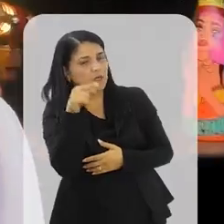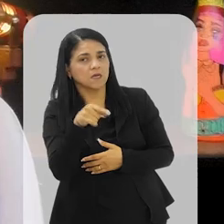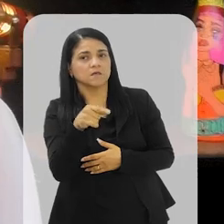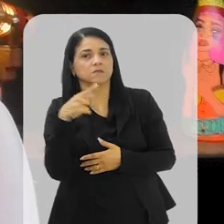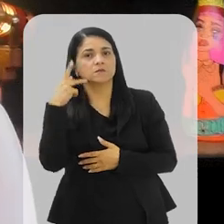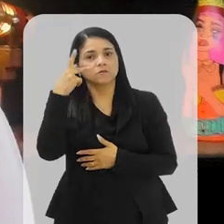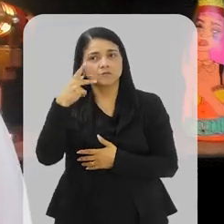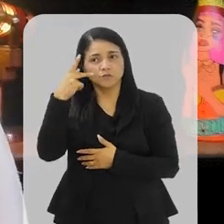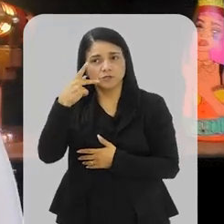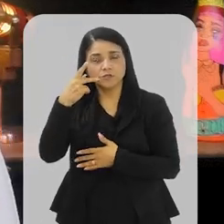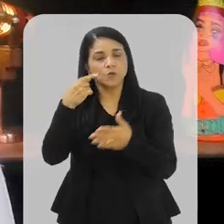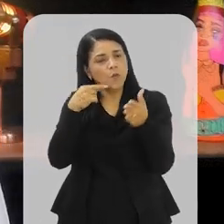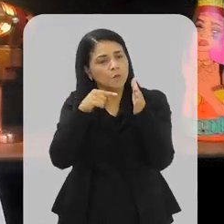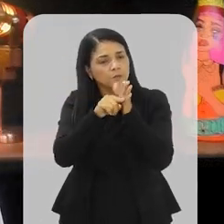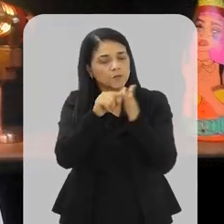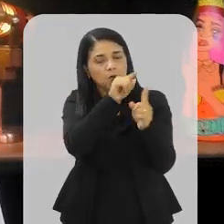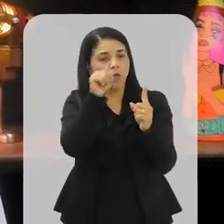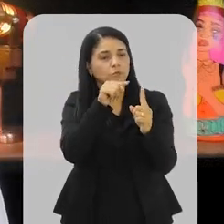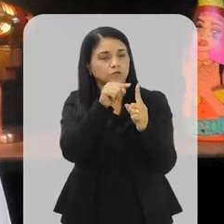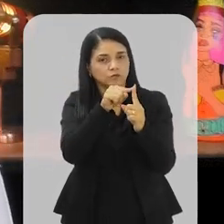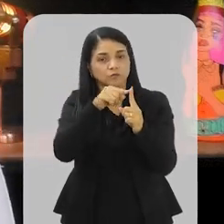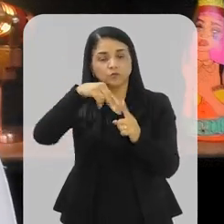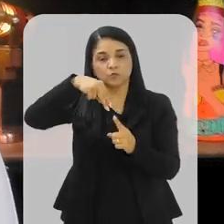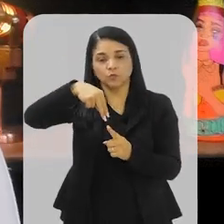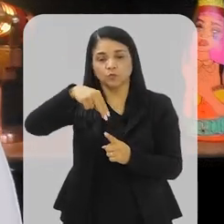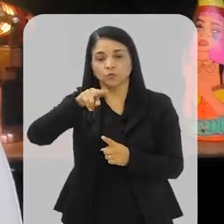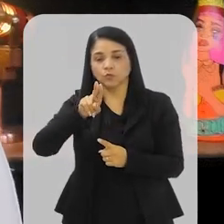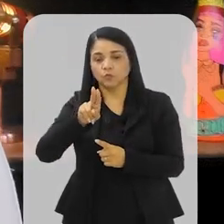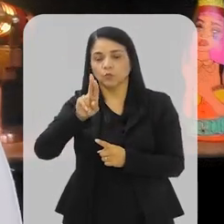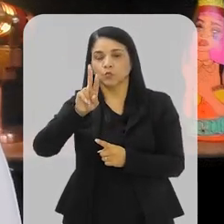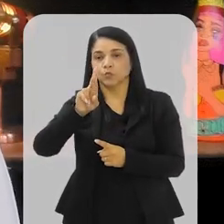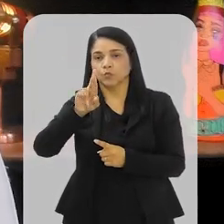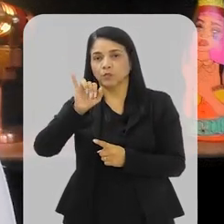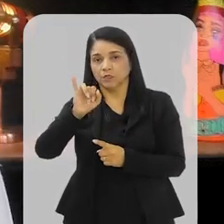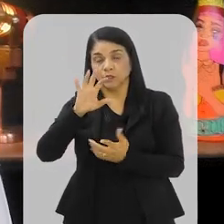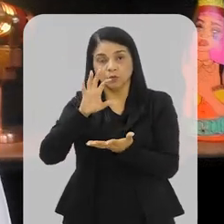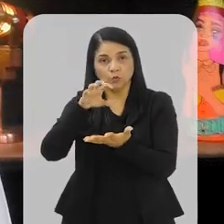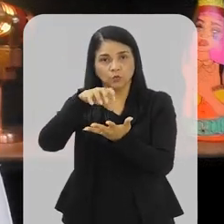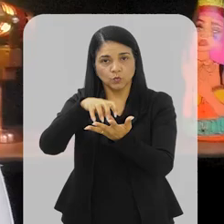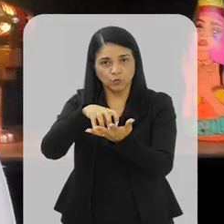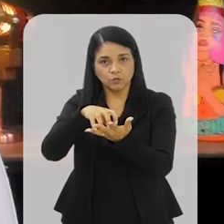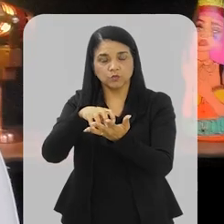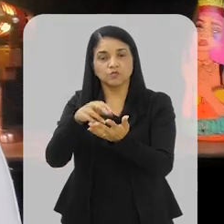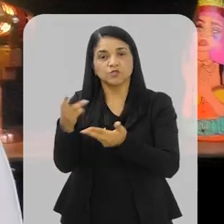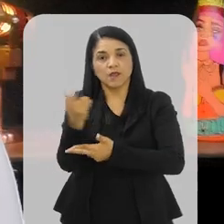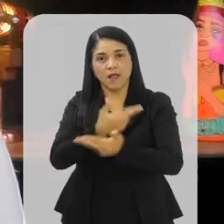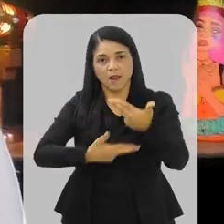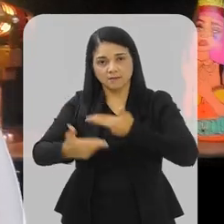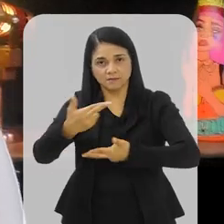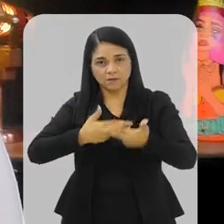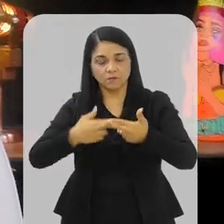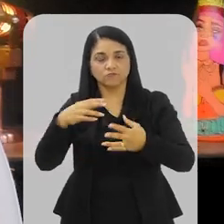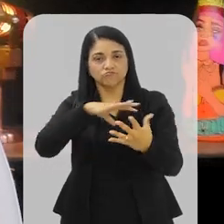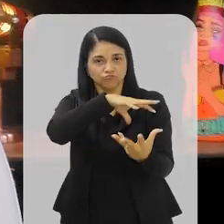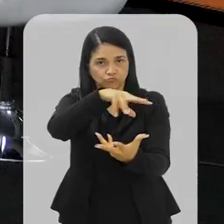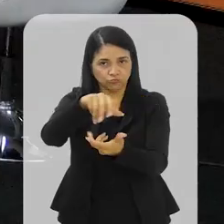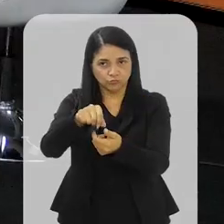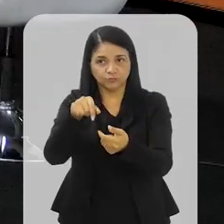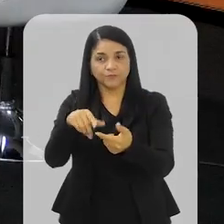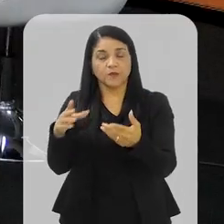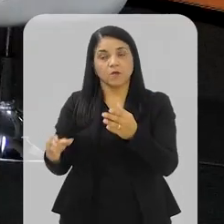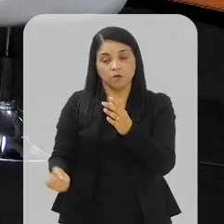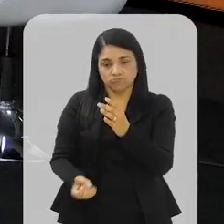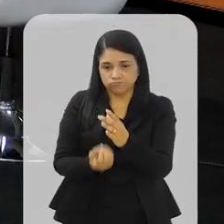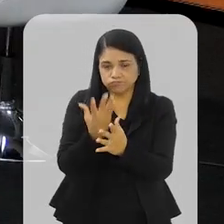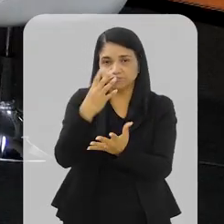ância do Parlamento eu gostaria de perguntar mais sobre os objetivos do Nuri do núcleo de relações internacionais é nós tivemos agora